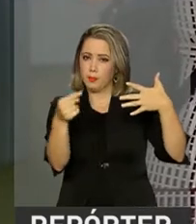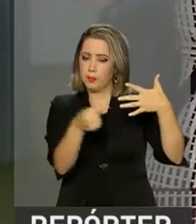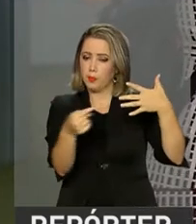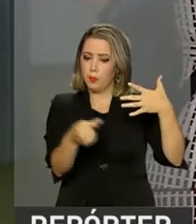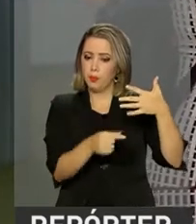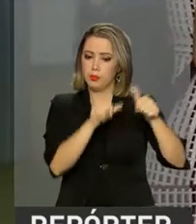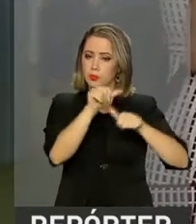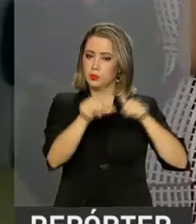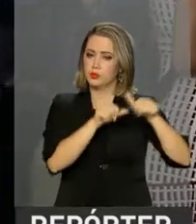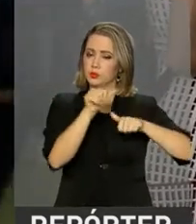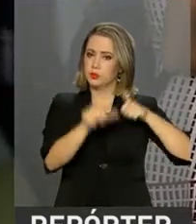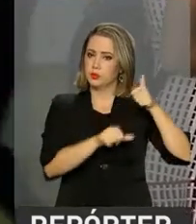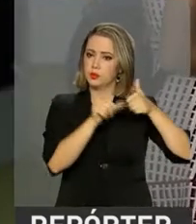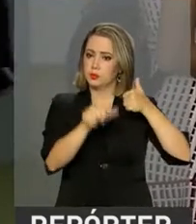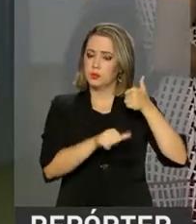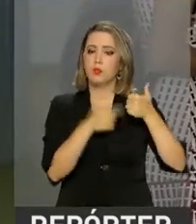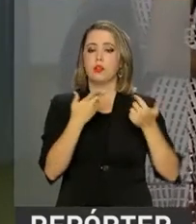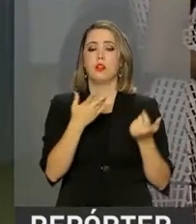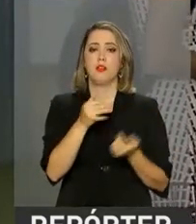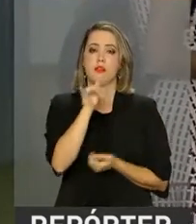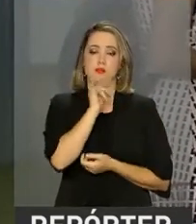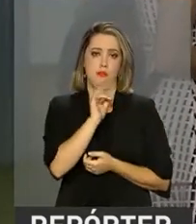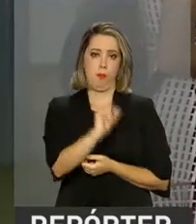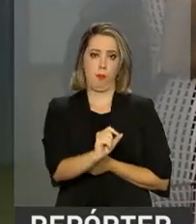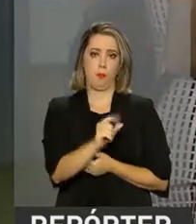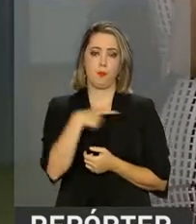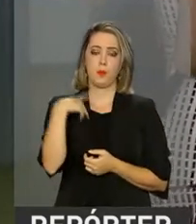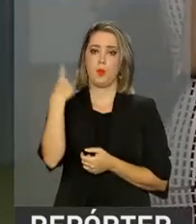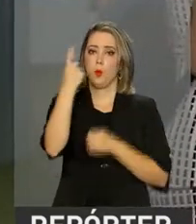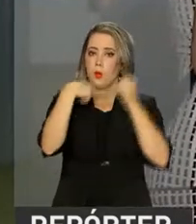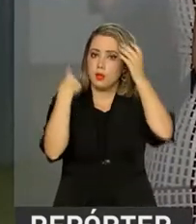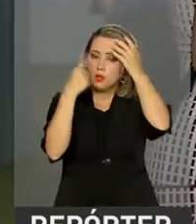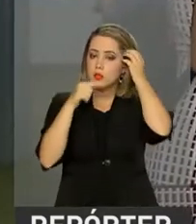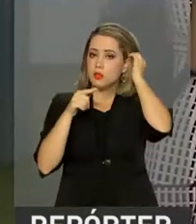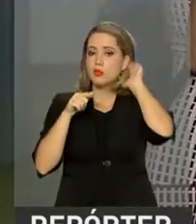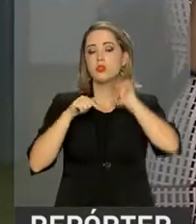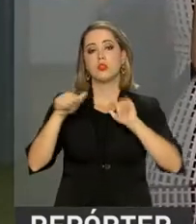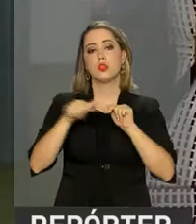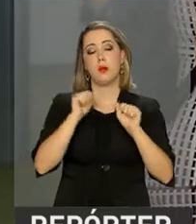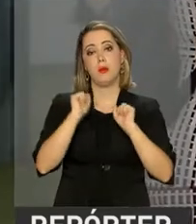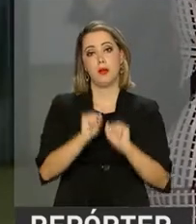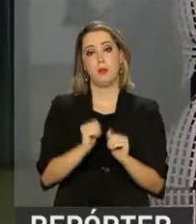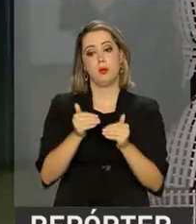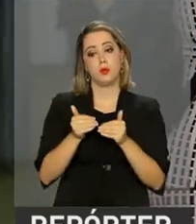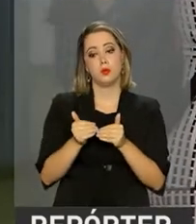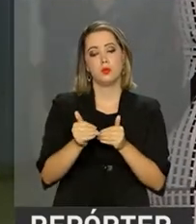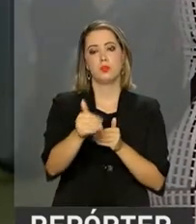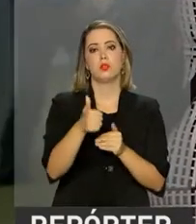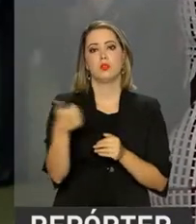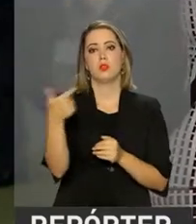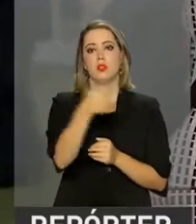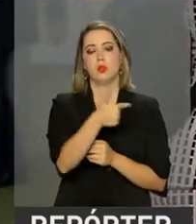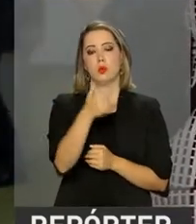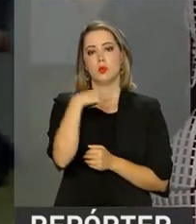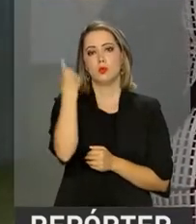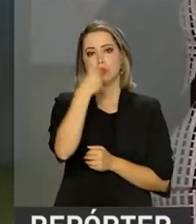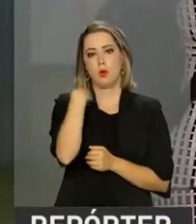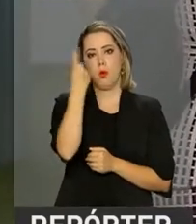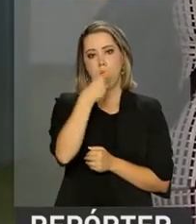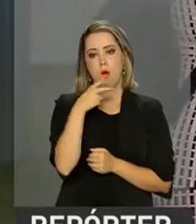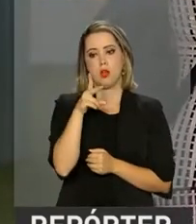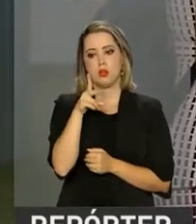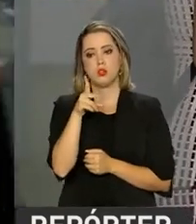1943. Por exemplo, estabelece uma jornada de trabalho estendida de 12 horas diárias, 48